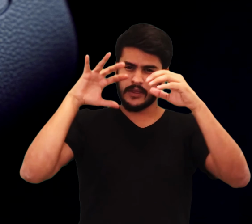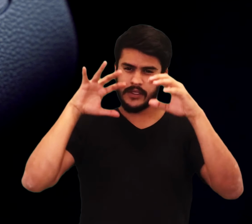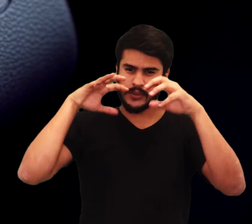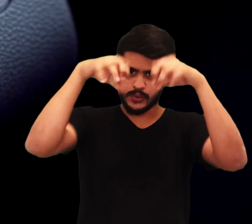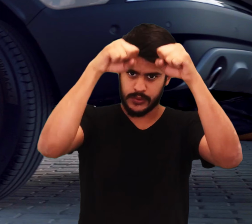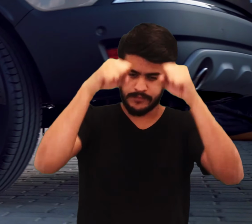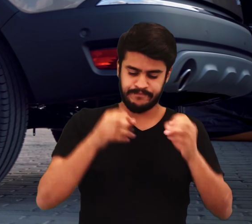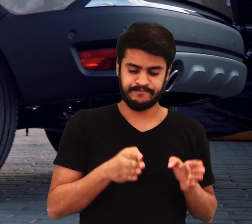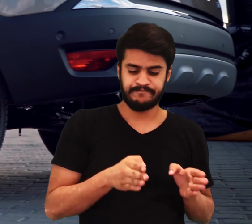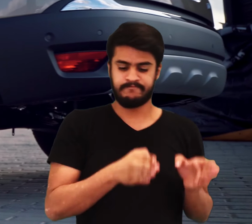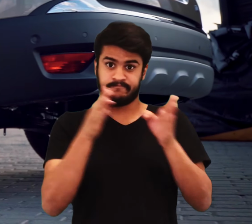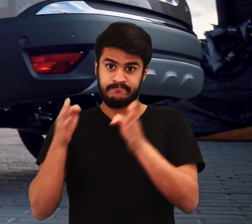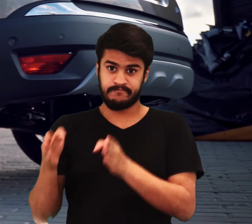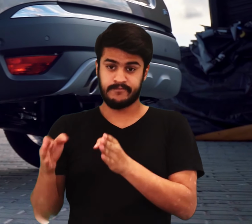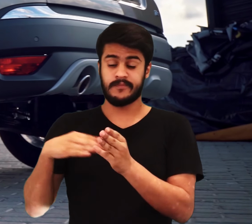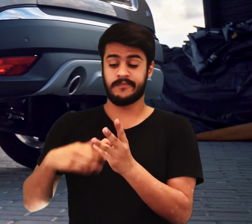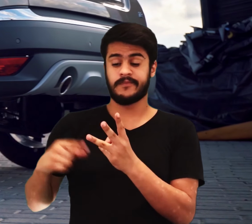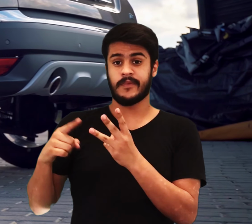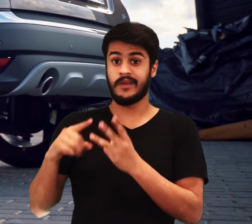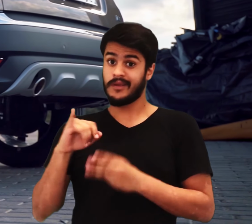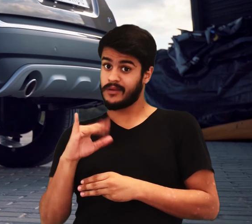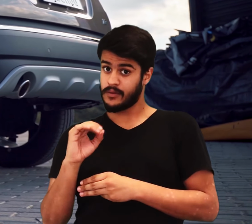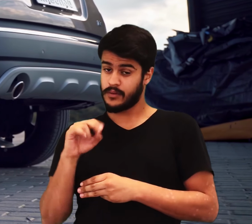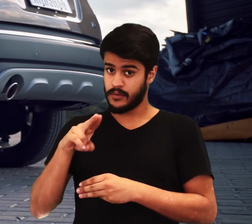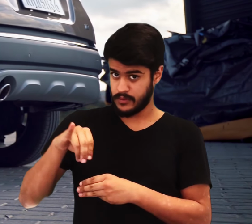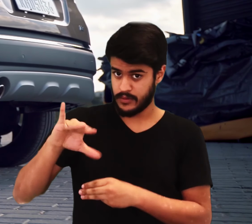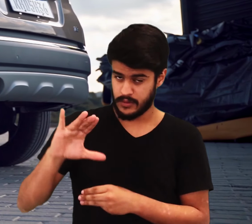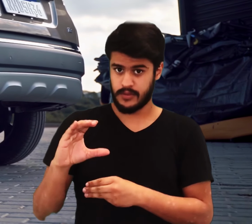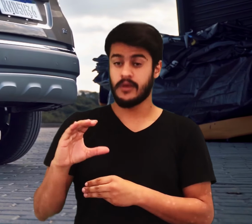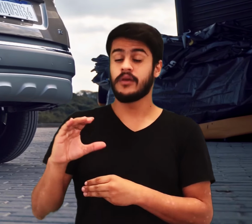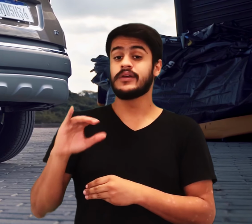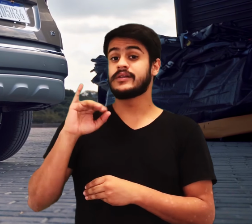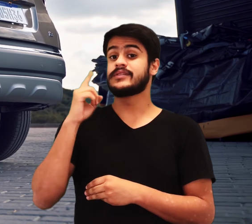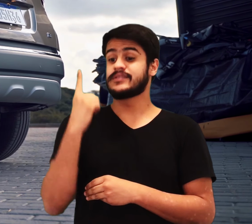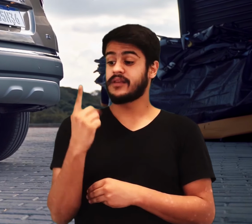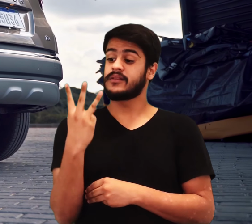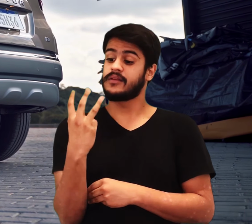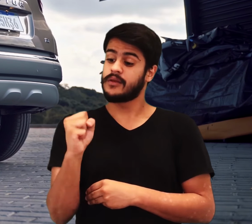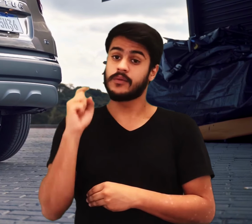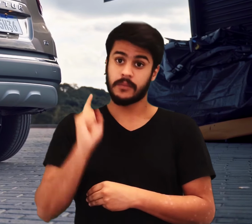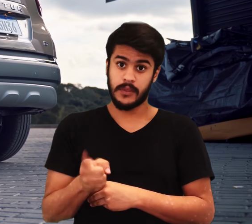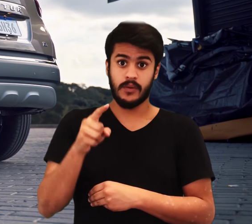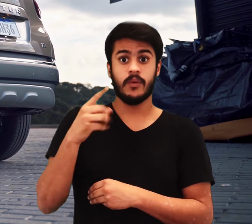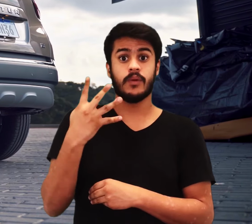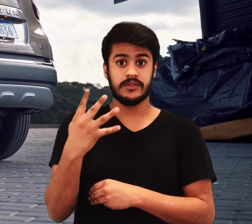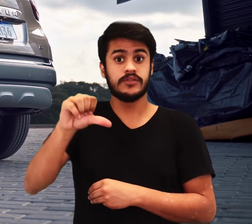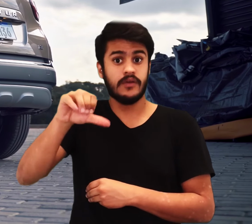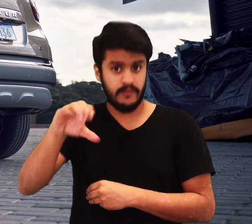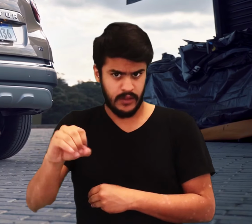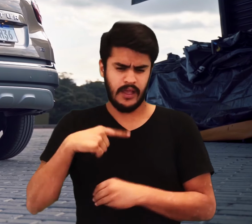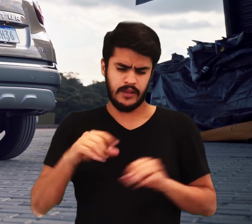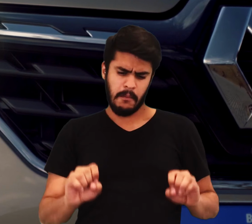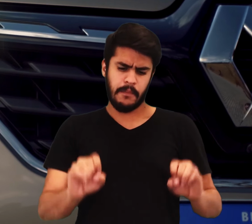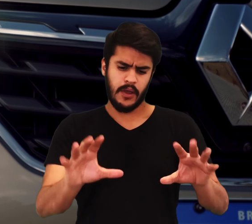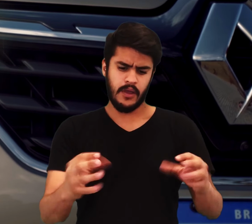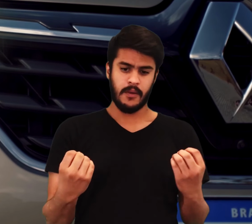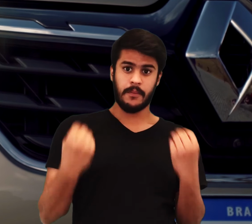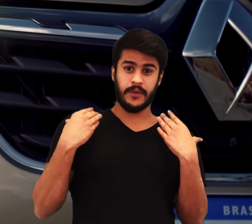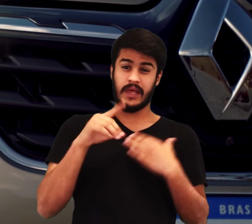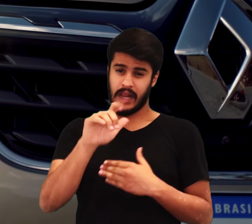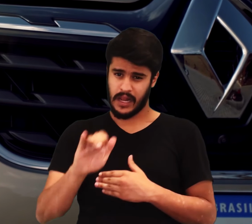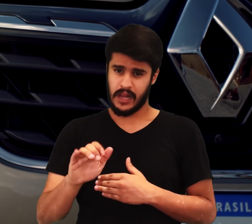de trás. E aí finalmente a gente chega na topo de linha Iconic, quase R$ 10.000 a mais, R$ 138.490, que adiciona